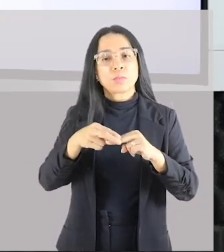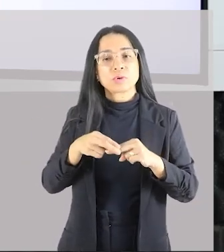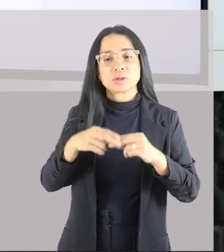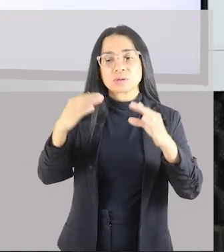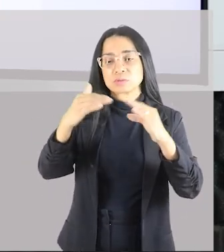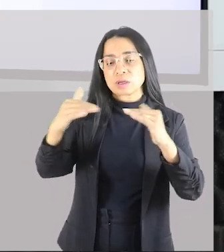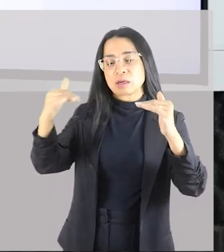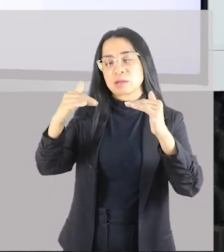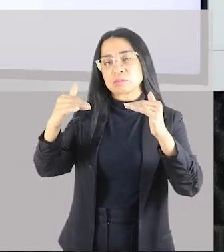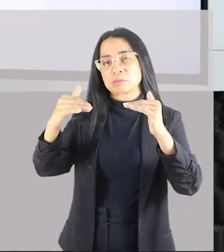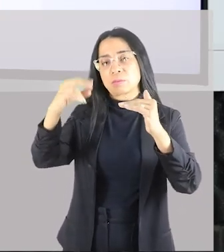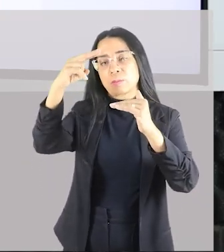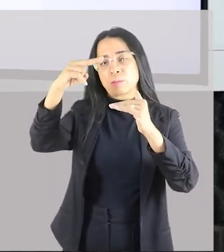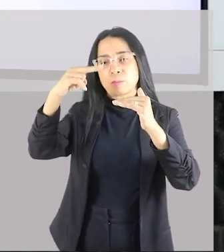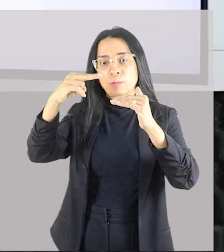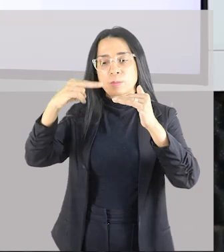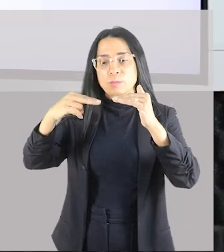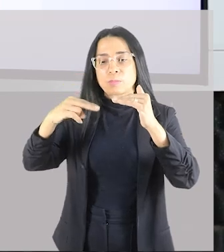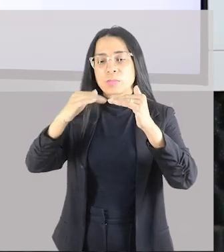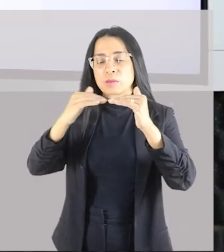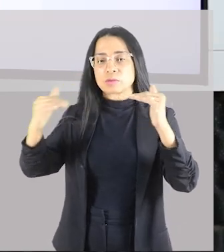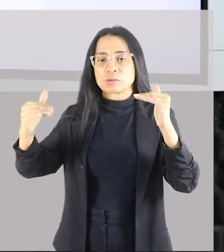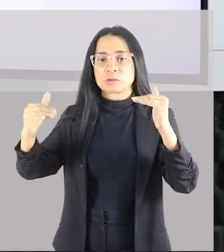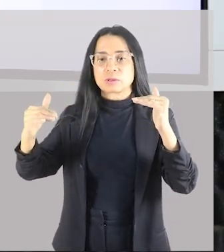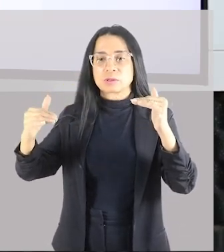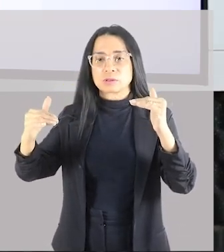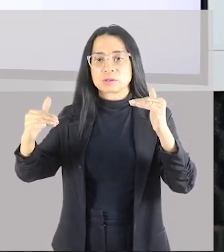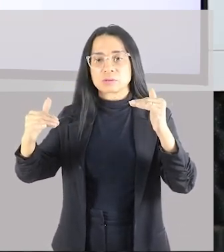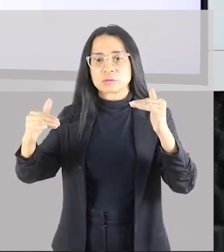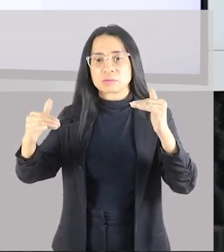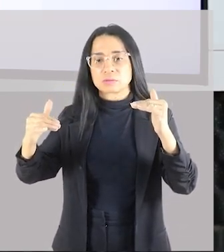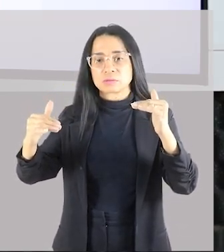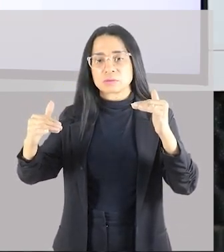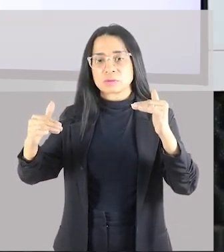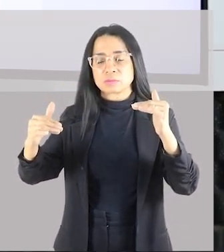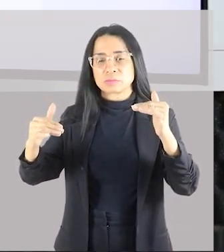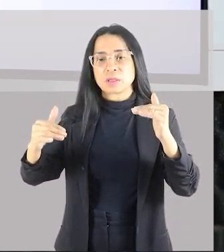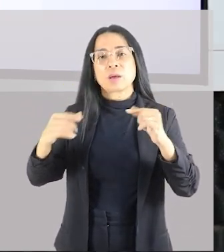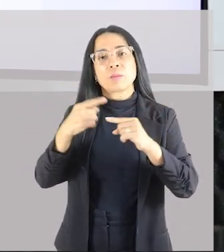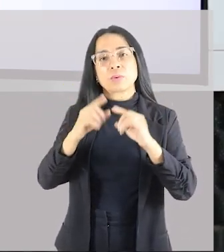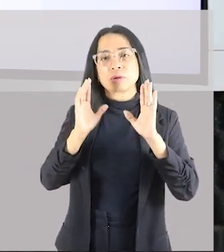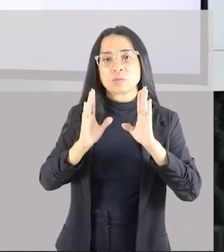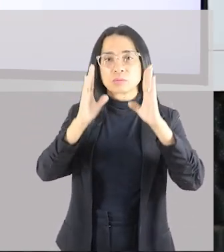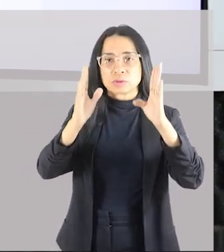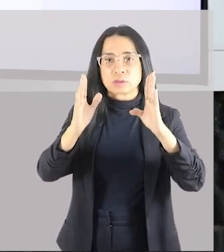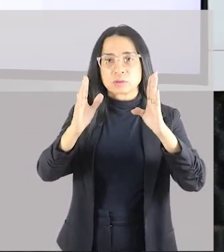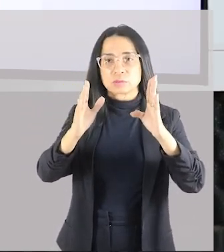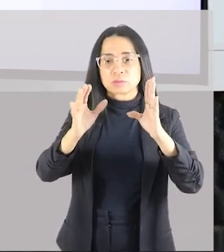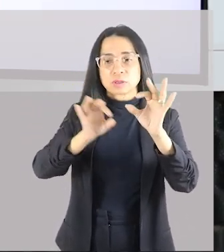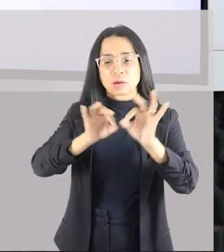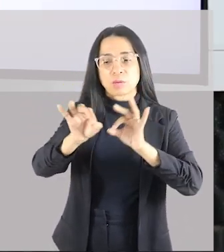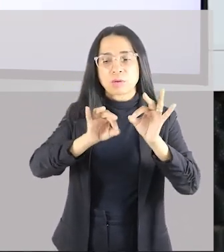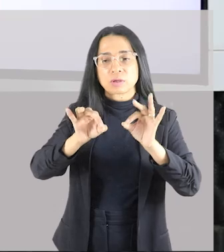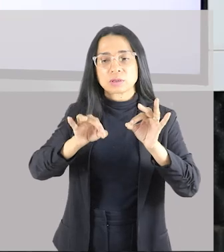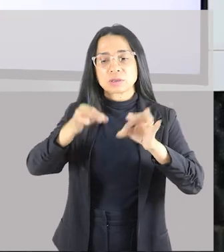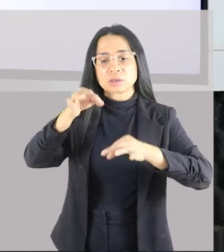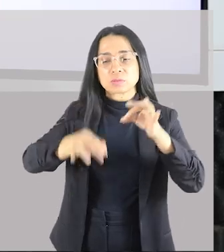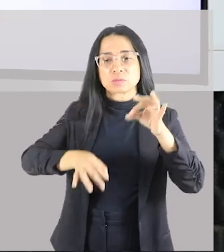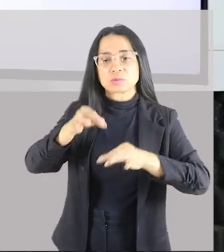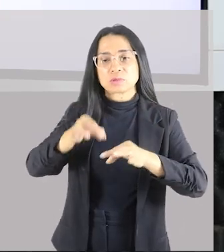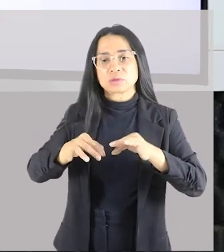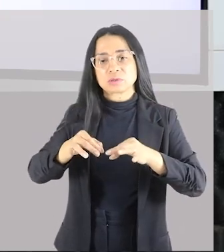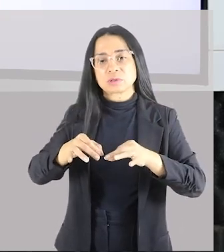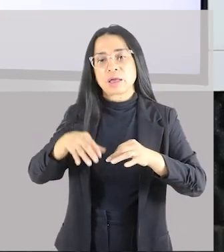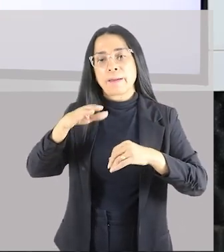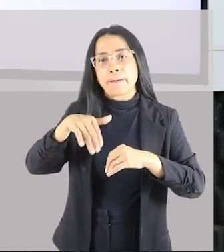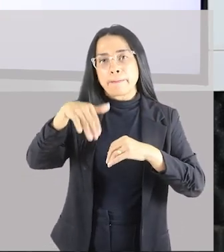di, va, plu, a dignidade está no meio, porque ela é o centro do ordenamento jurídico, ela é a coisa mais importante. E aí, depois, nós